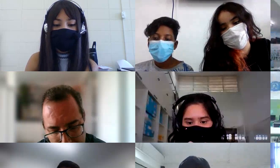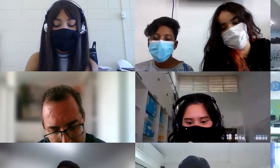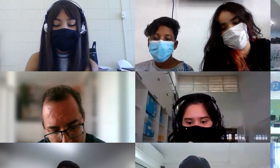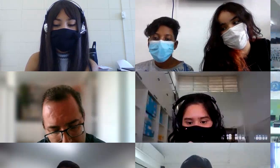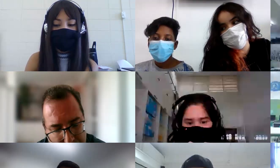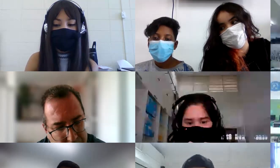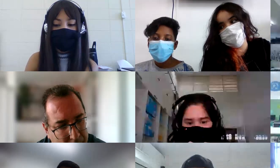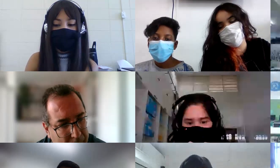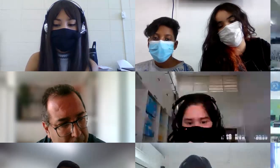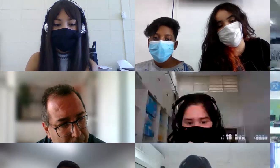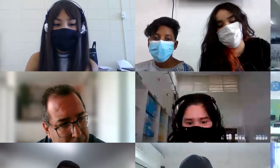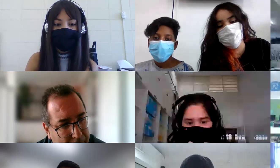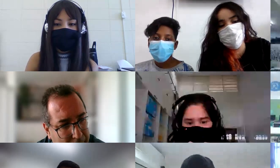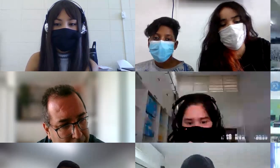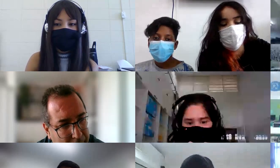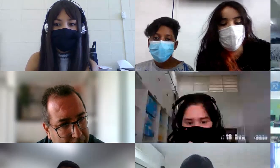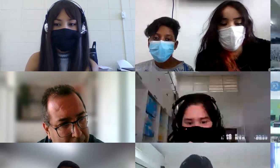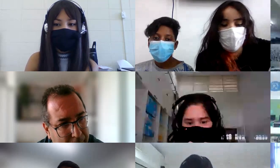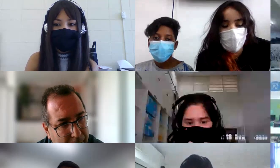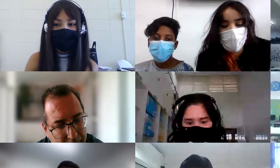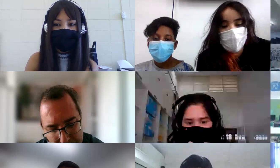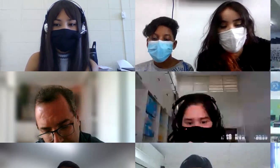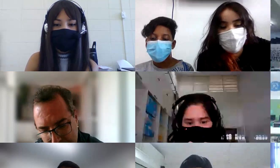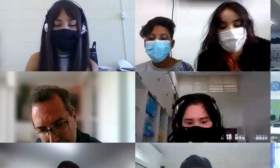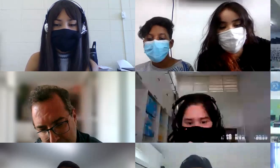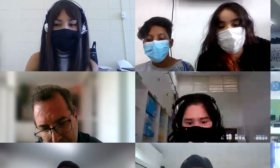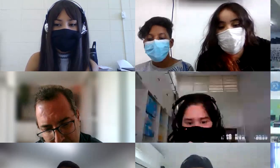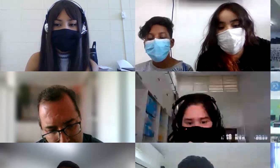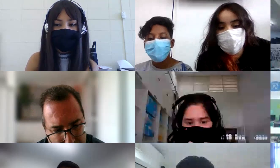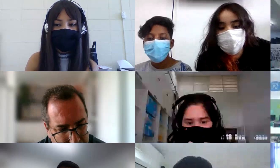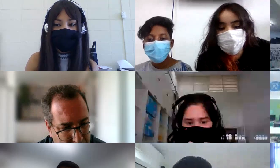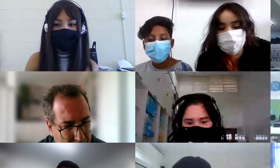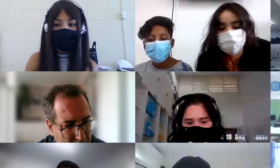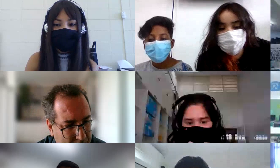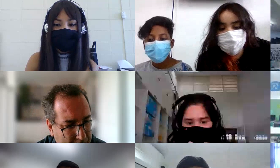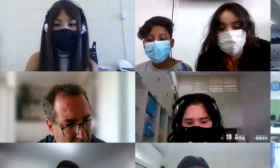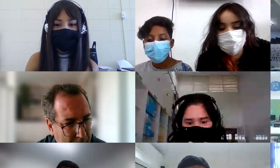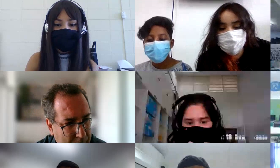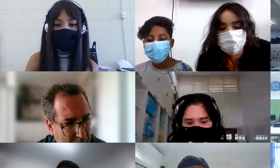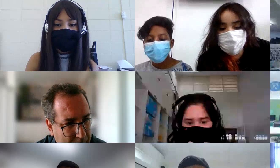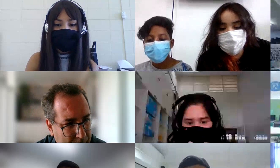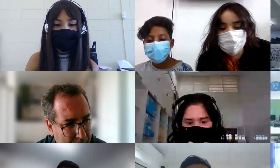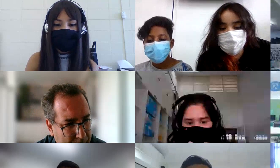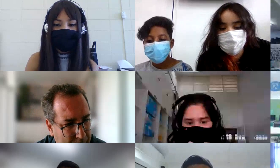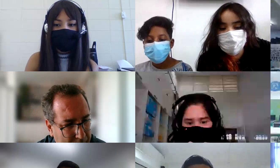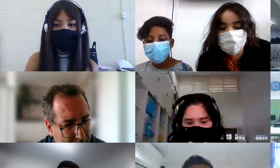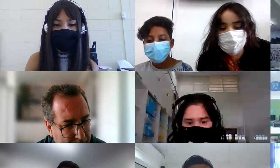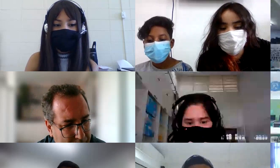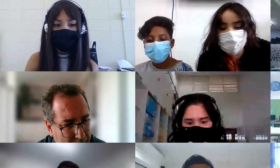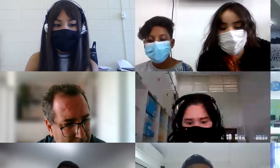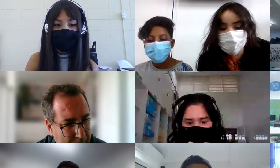assim, as pessoas sentem um pouco de falta na escola de falar sobre isso.